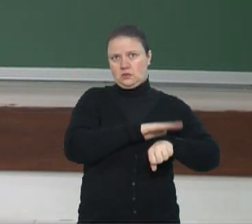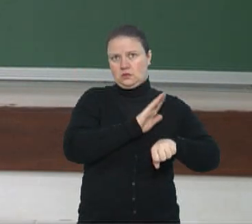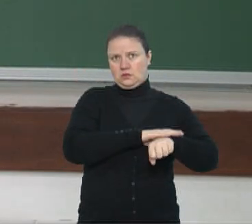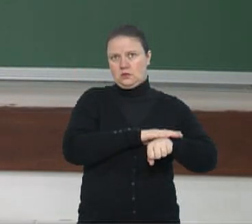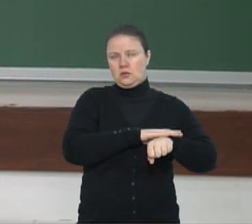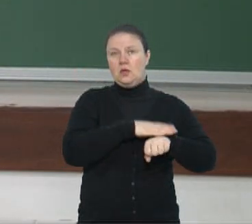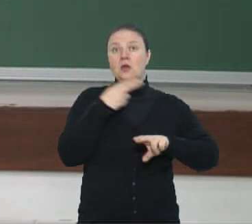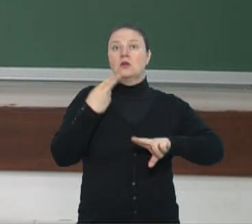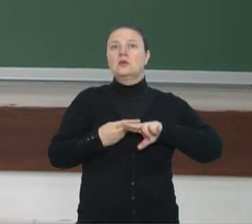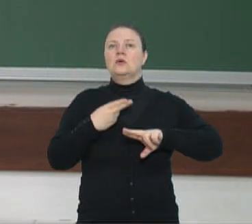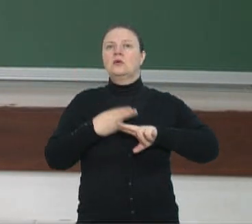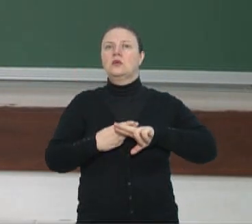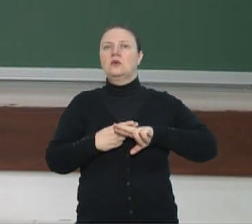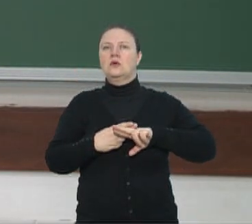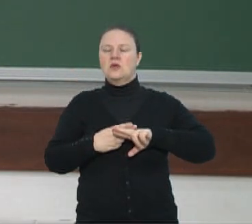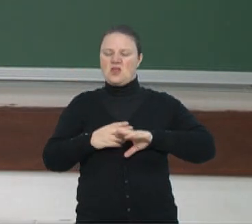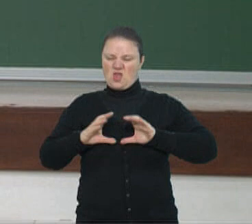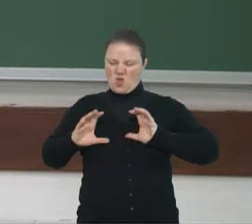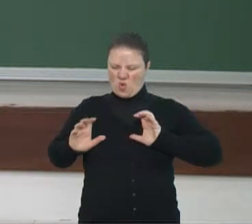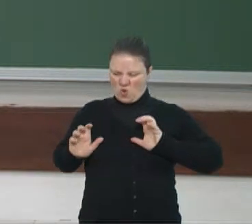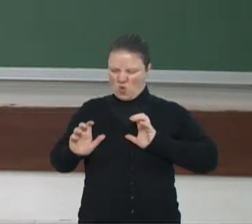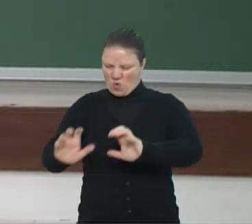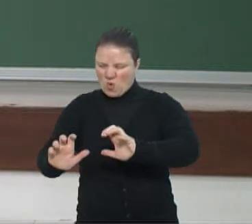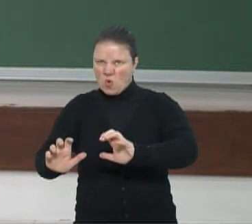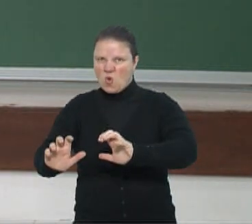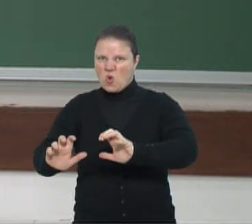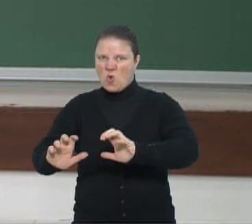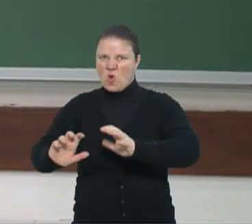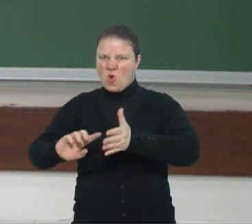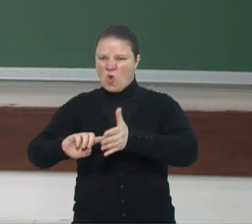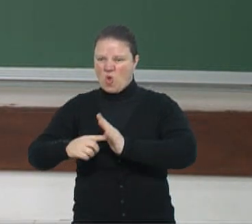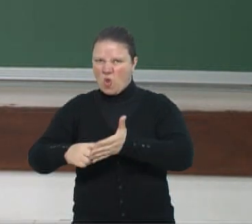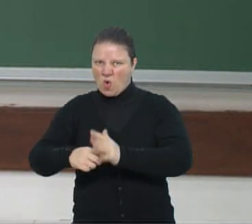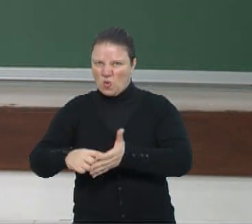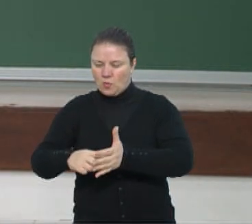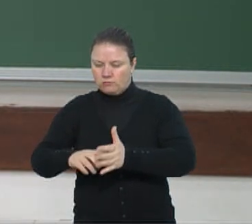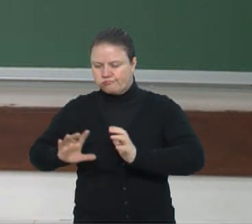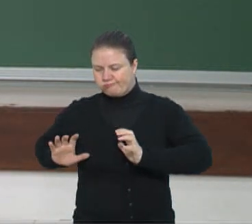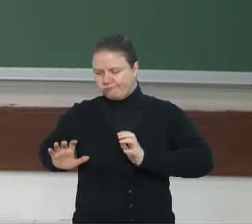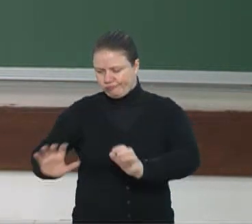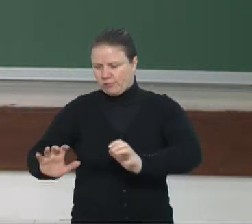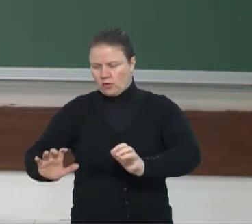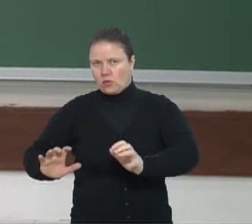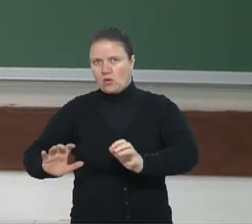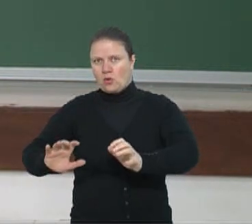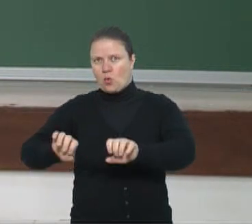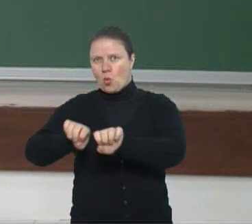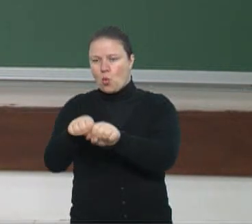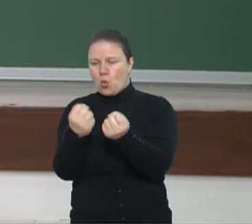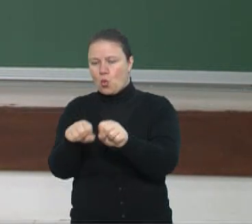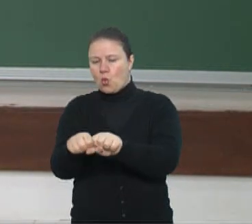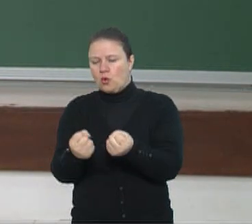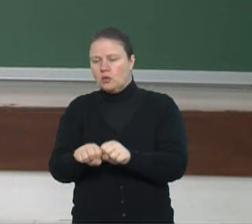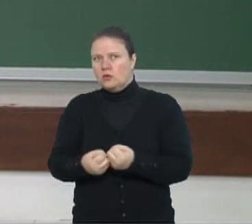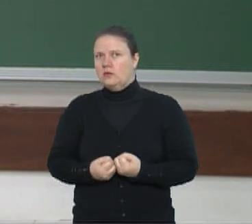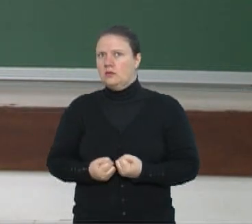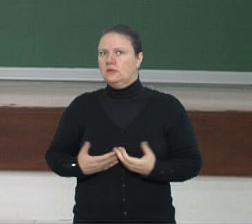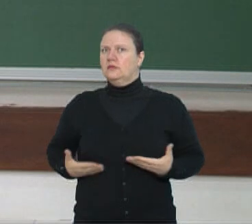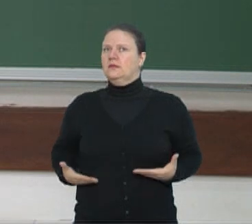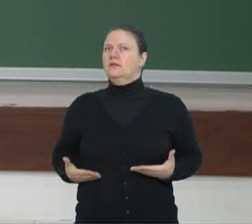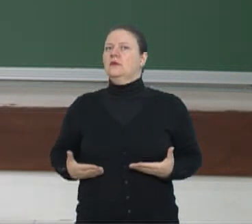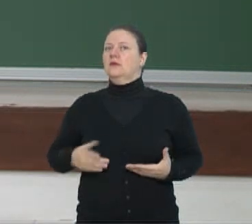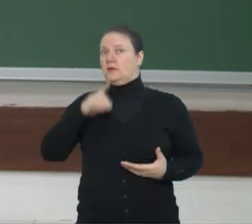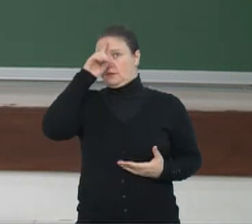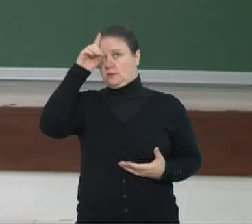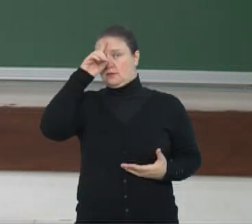eles vão utilizar isso aí para colocar esse sabote no meio da engrenagem das máquinas, quebrando essas engrenagens. É daí que